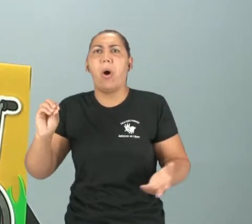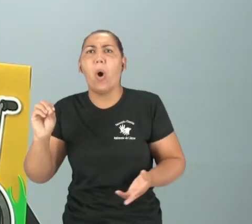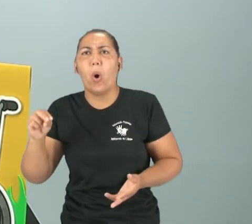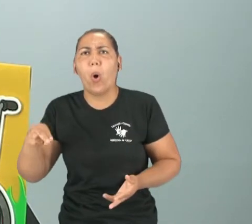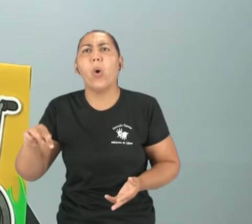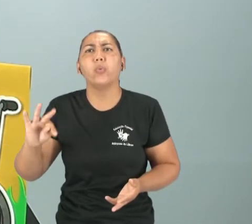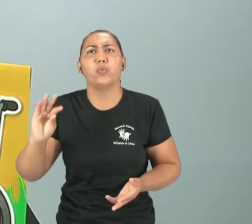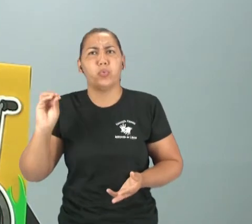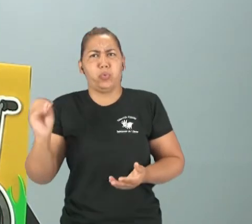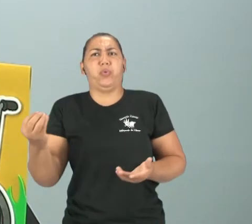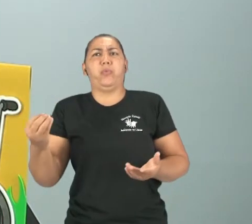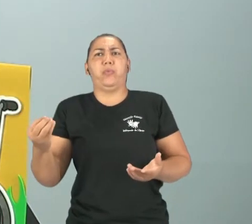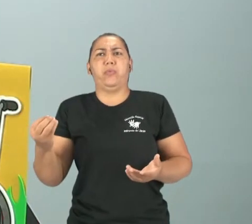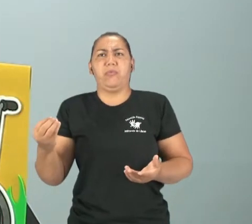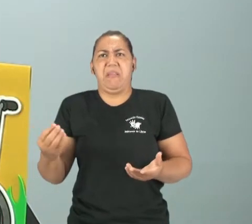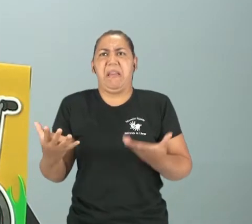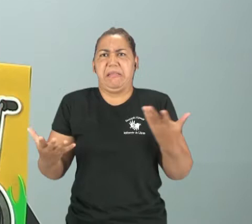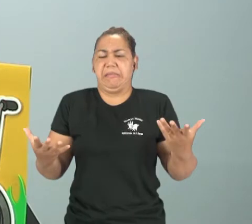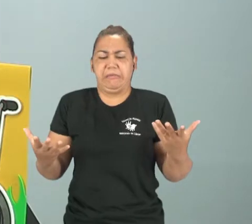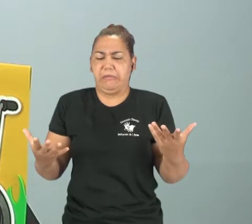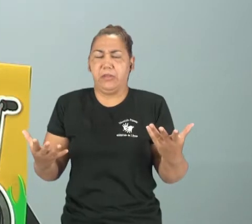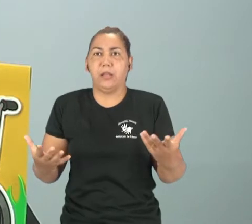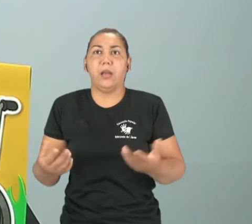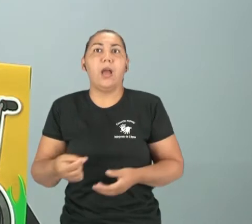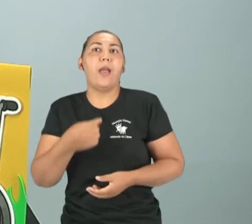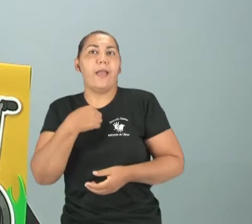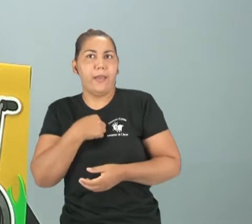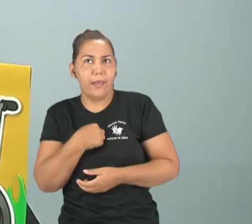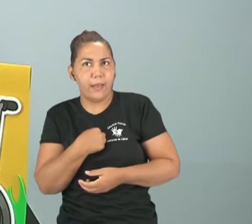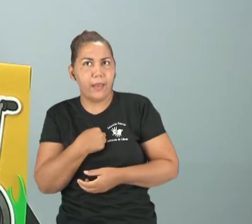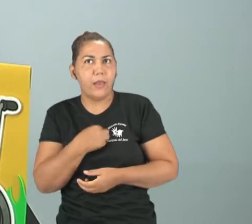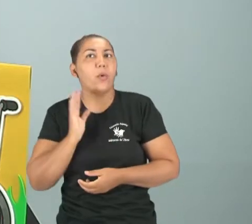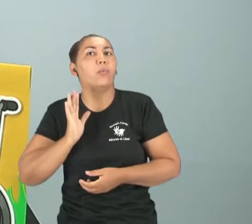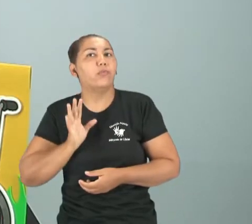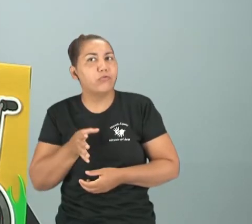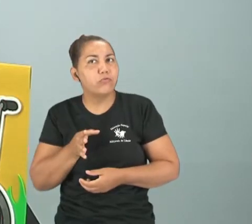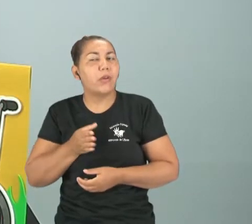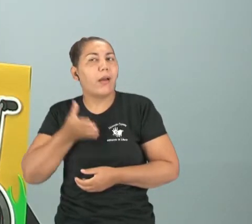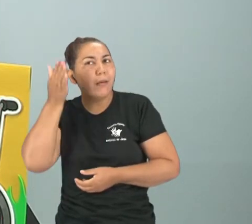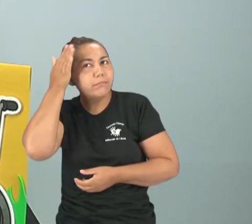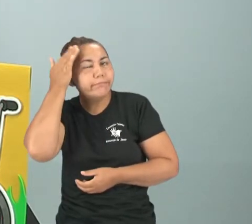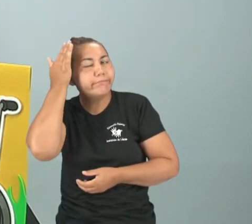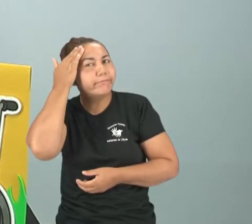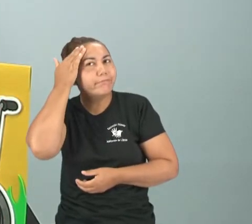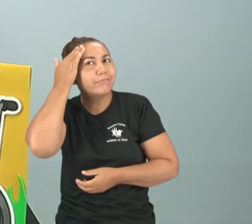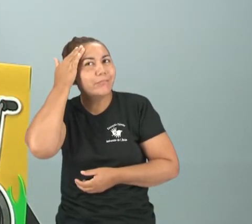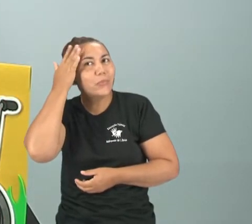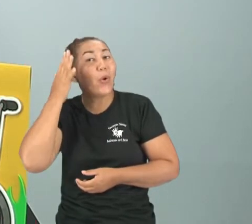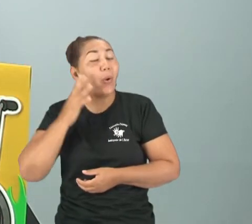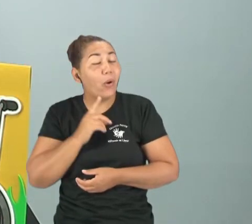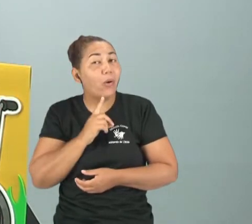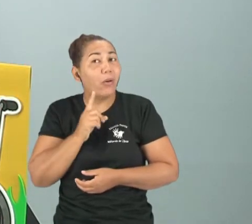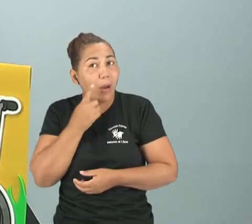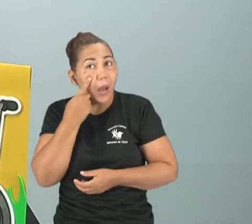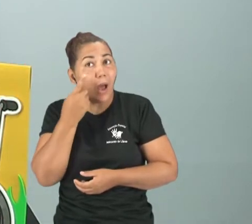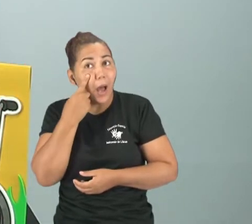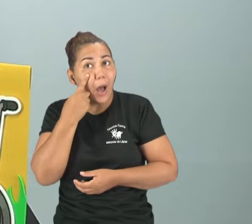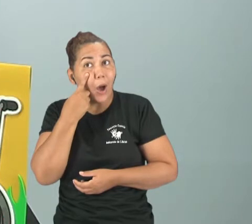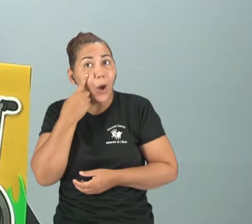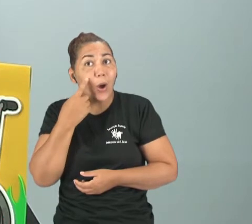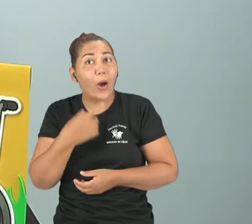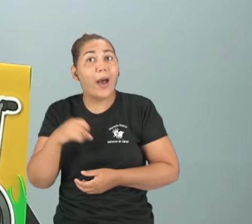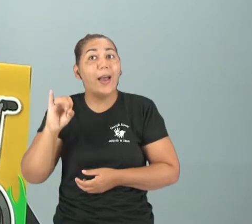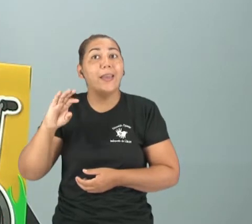bicho estranho. E eu, já sabendo de tudo, falei, gente, a Yara é